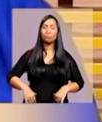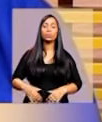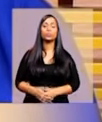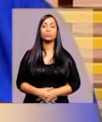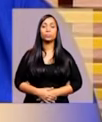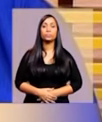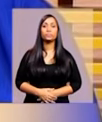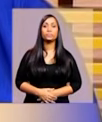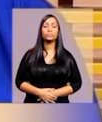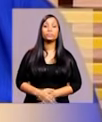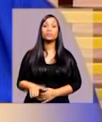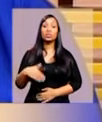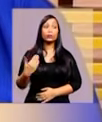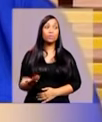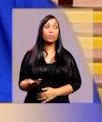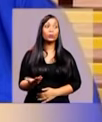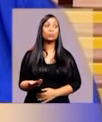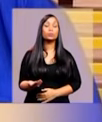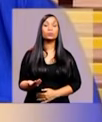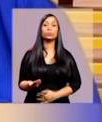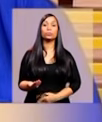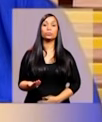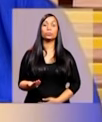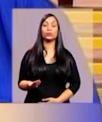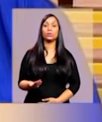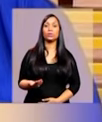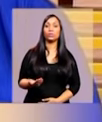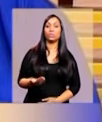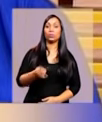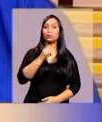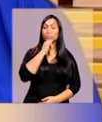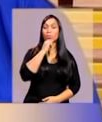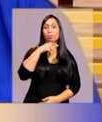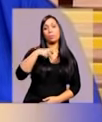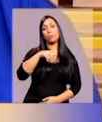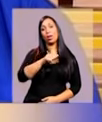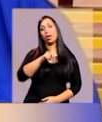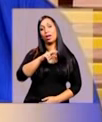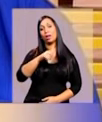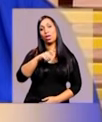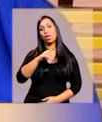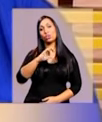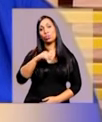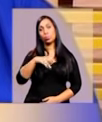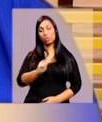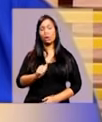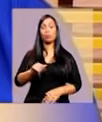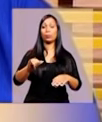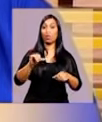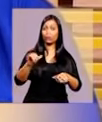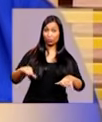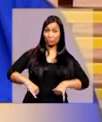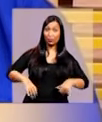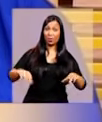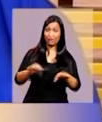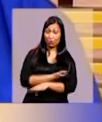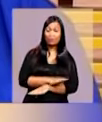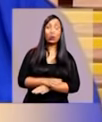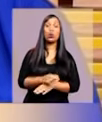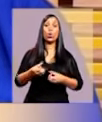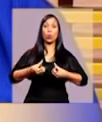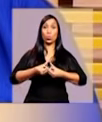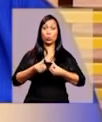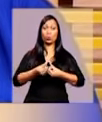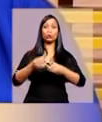sofrimento. Então, enquanto um remédio para a dukkha, um remédio para esse tipo de sofrimento, o budismo,